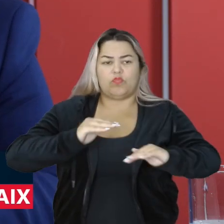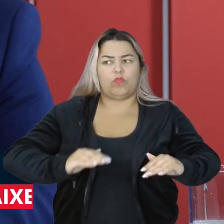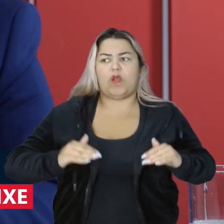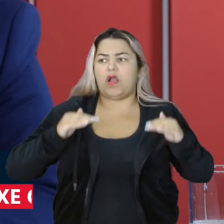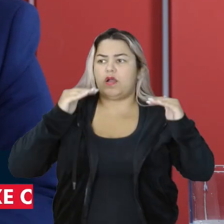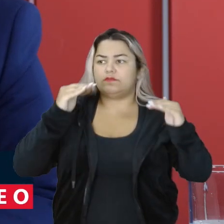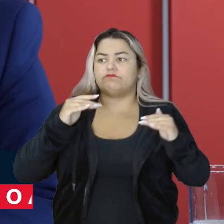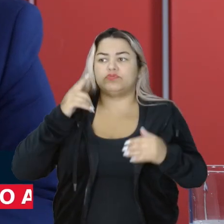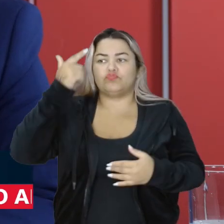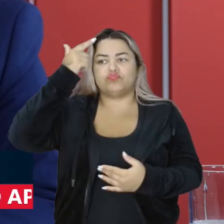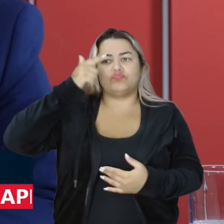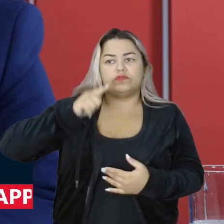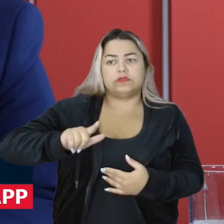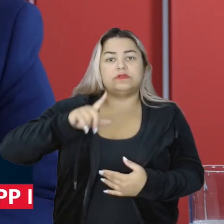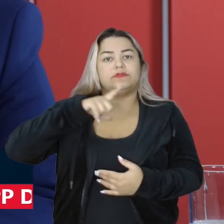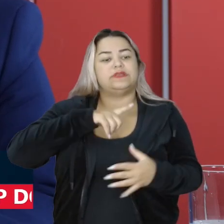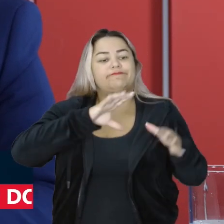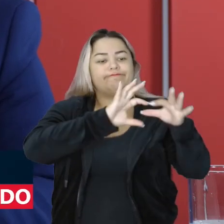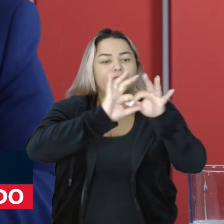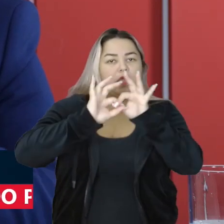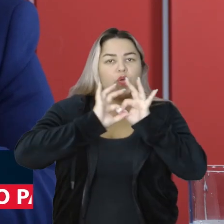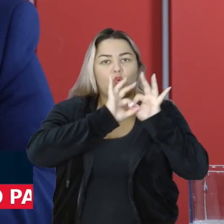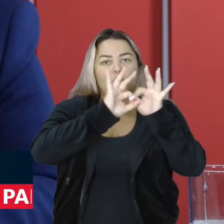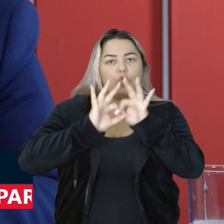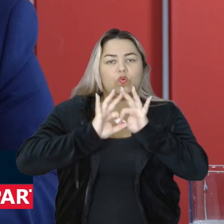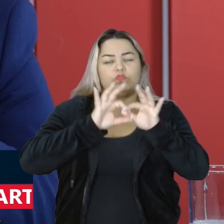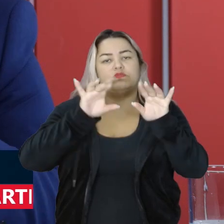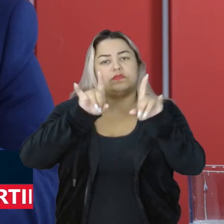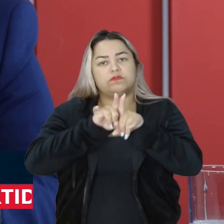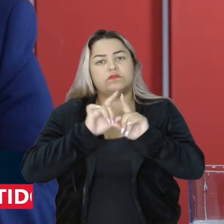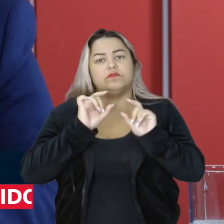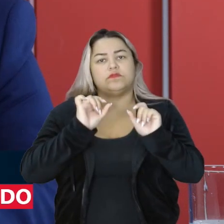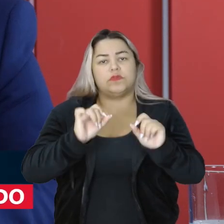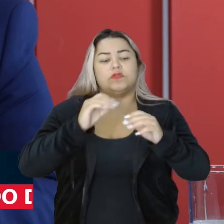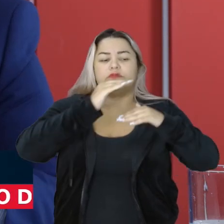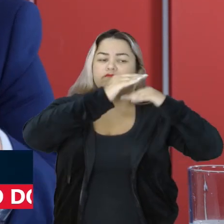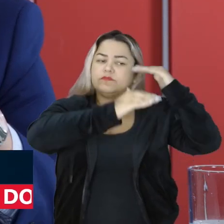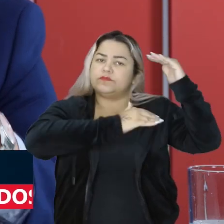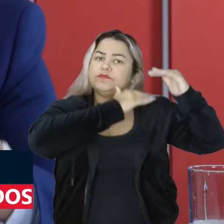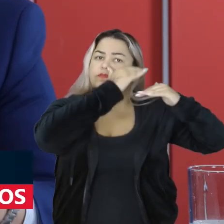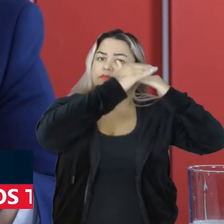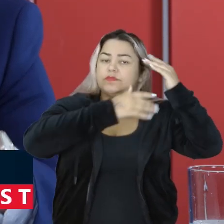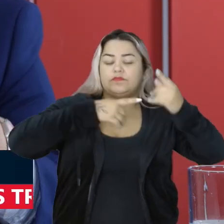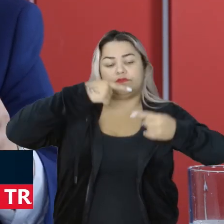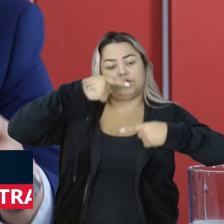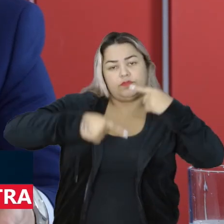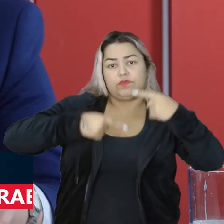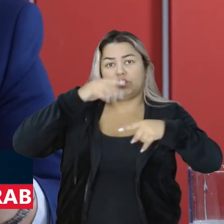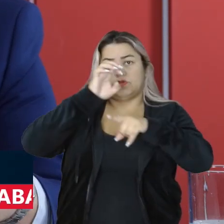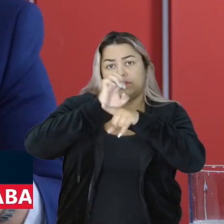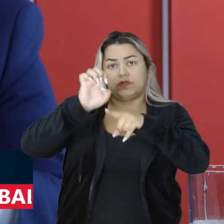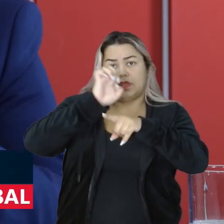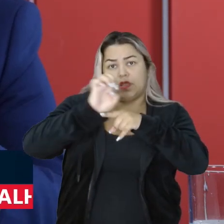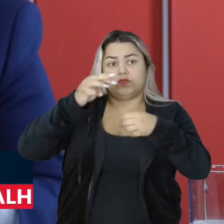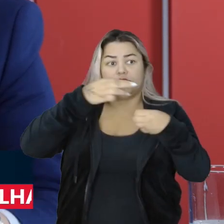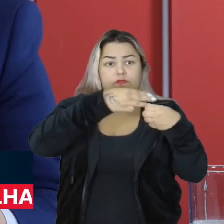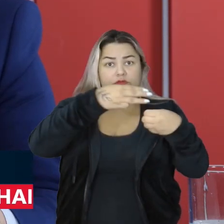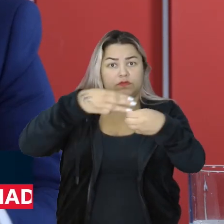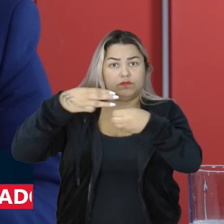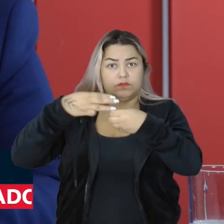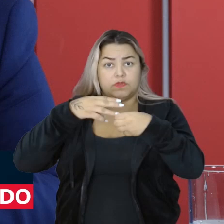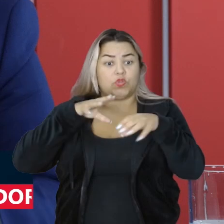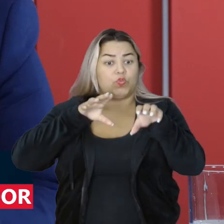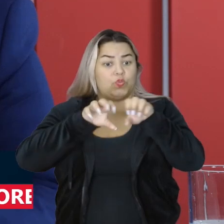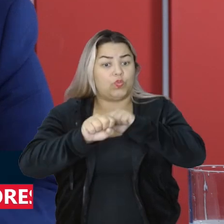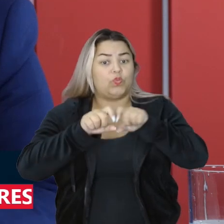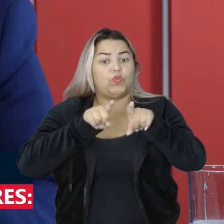que a gente consiga ter a união, né, através do MINC, desenvolvendo parte dessa política, os estados, os municípios, formando uma